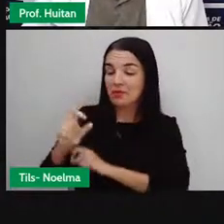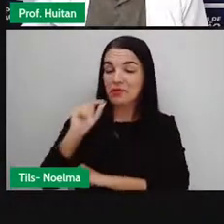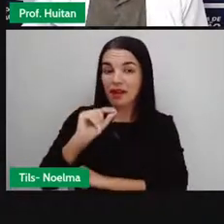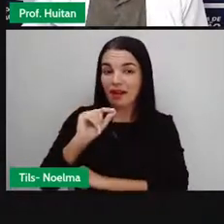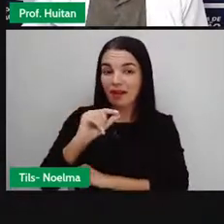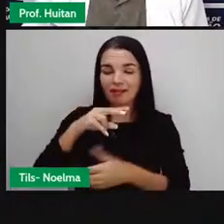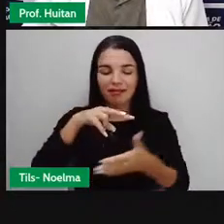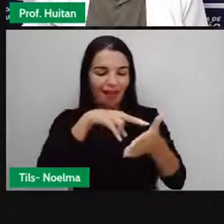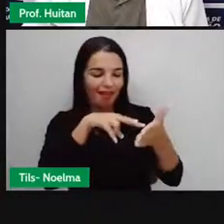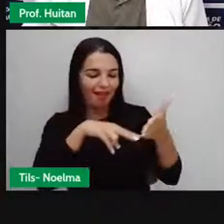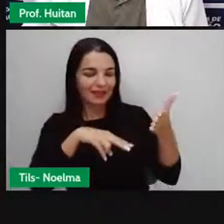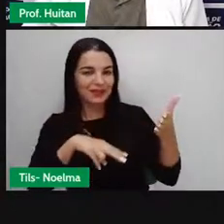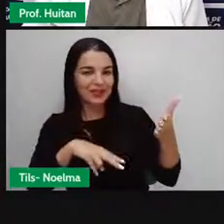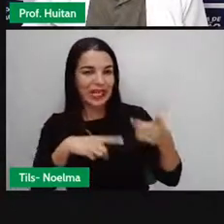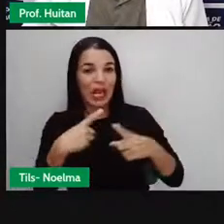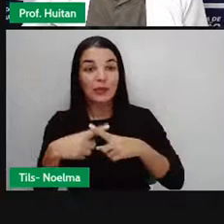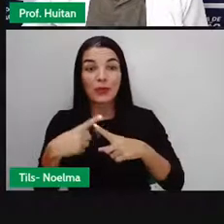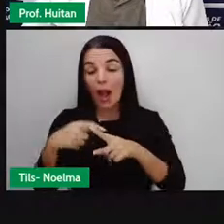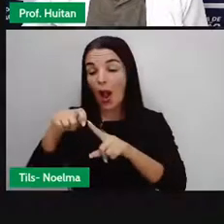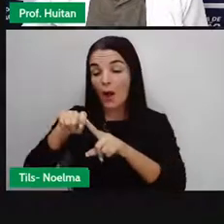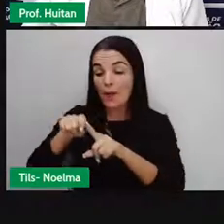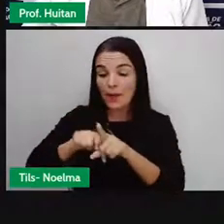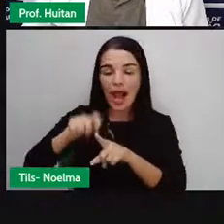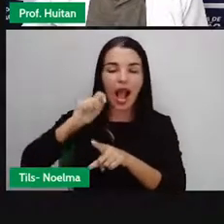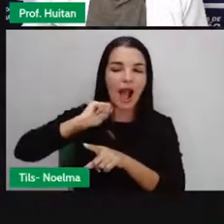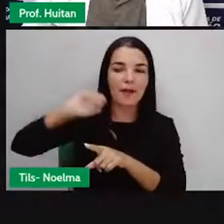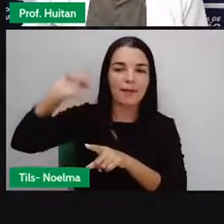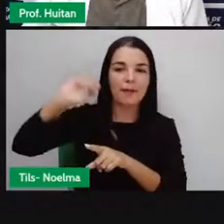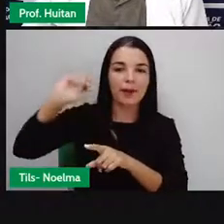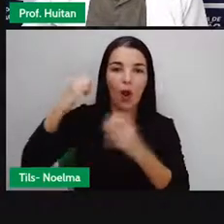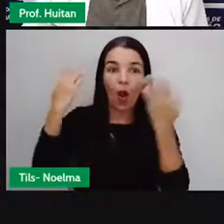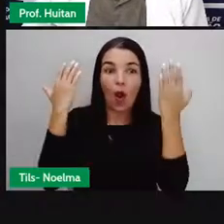o mês de abril ele comemora